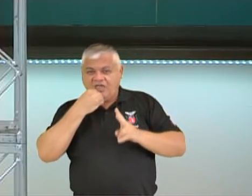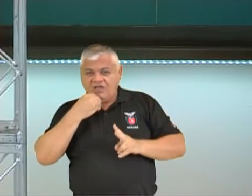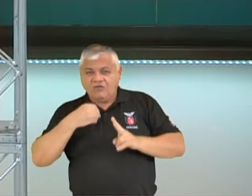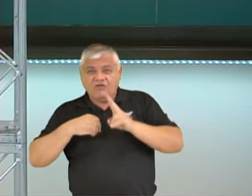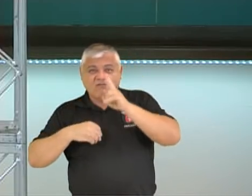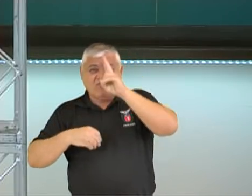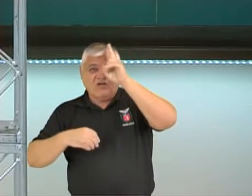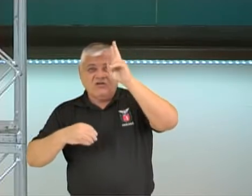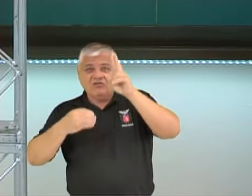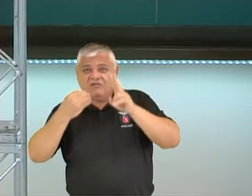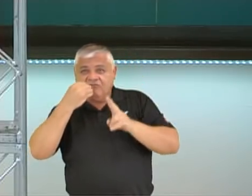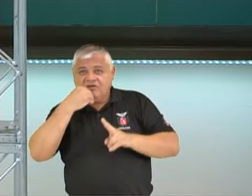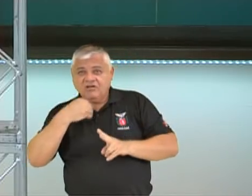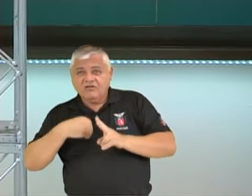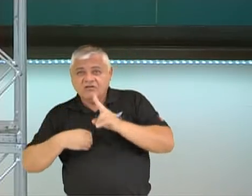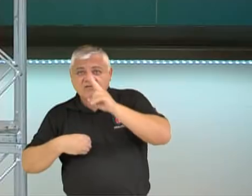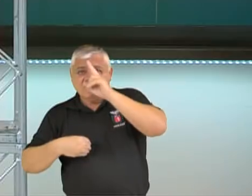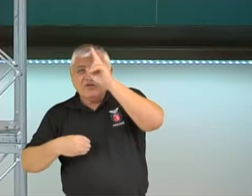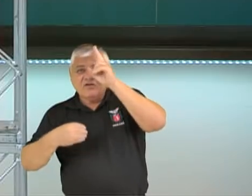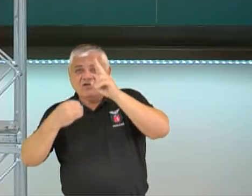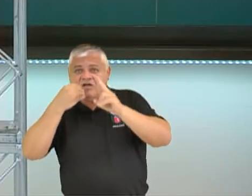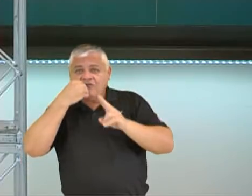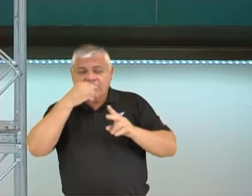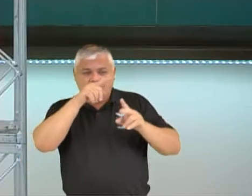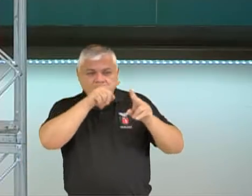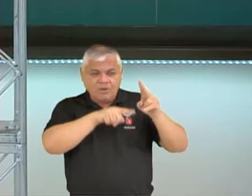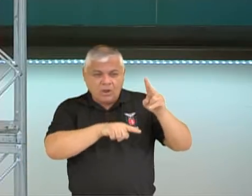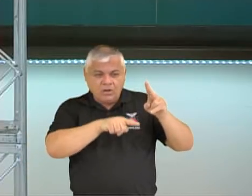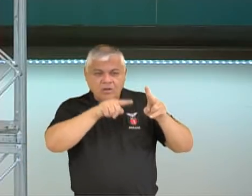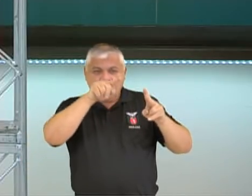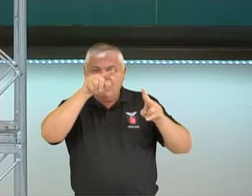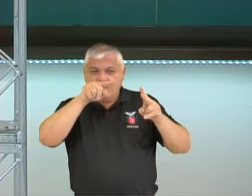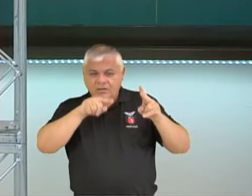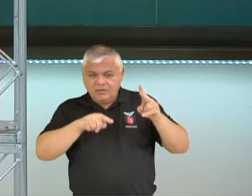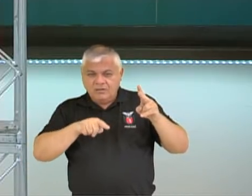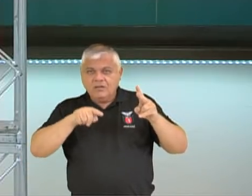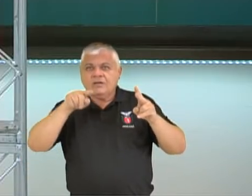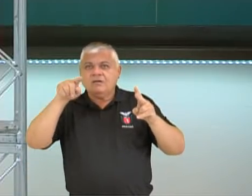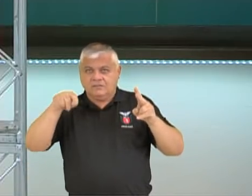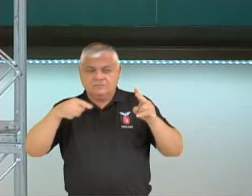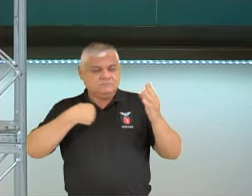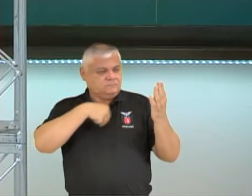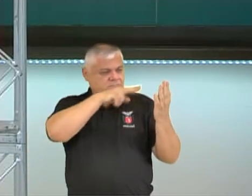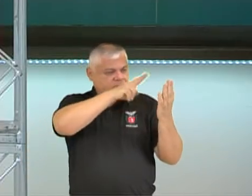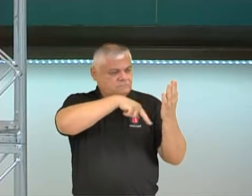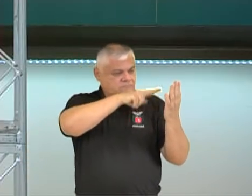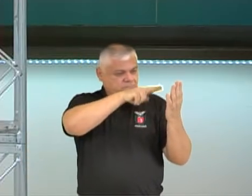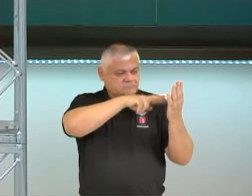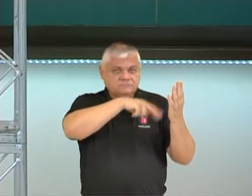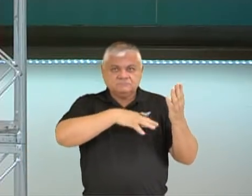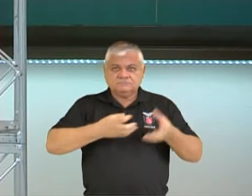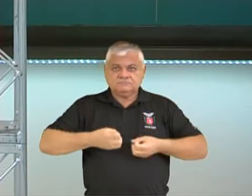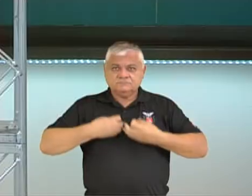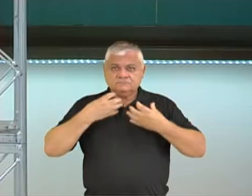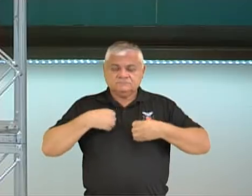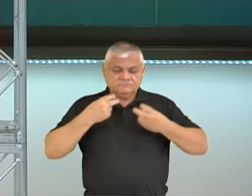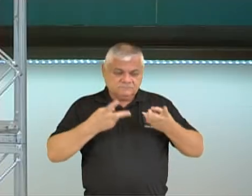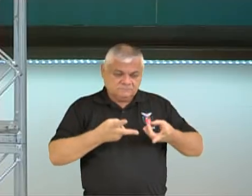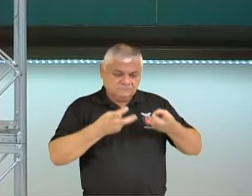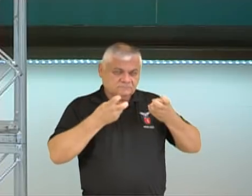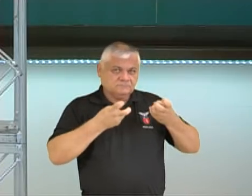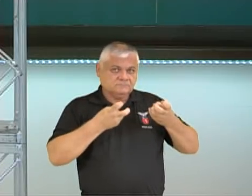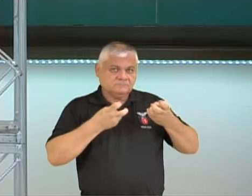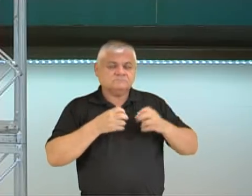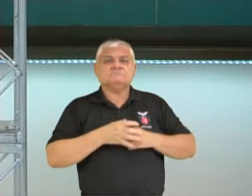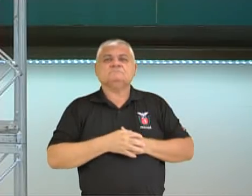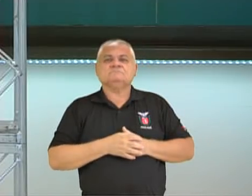faz isso nós temos um ritmo conforme é o leio o meu poema eu consigo perceber isso se